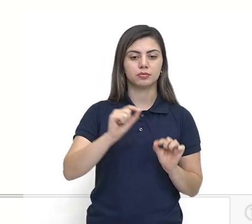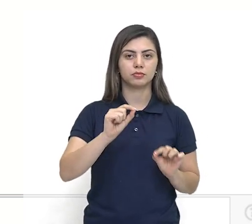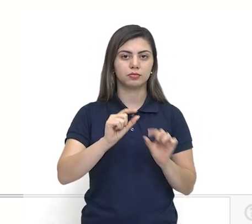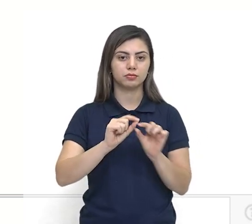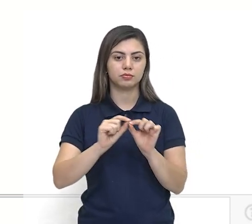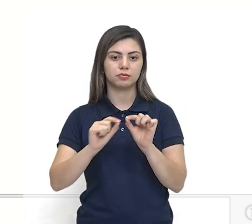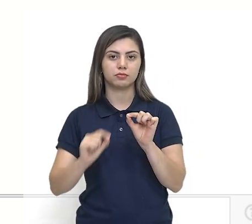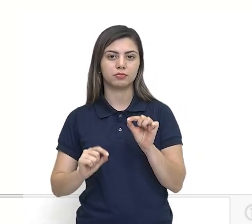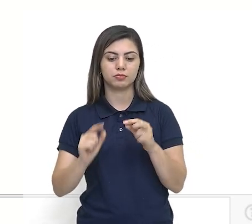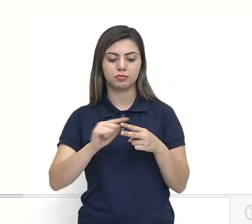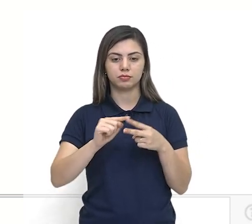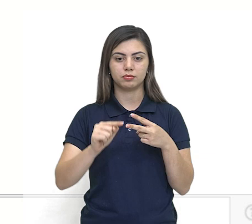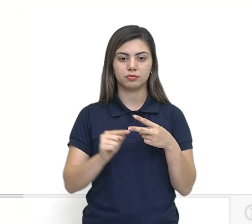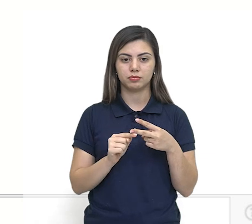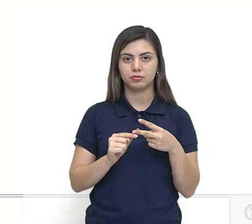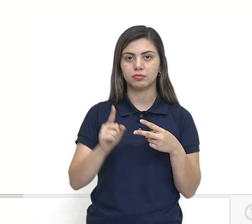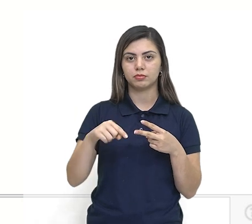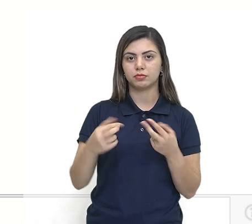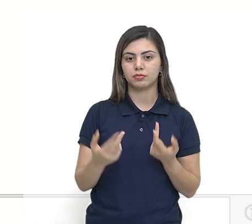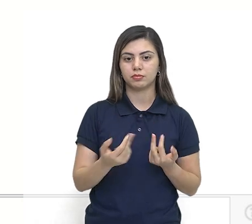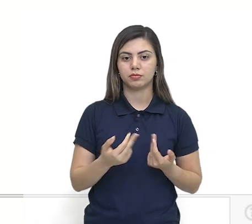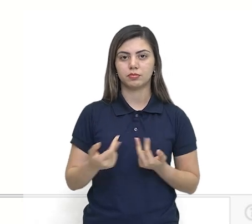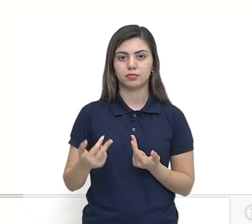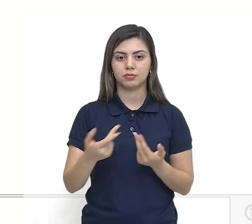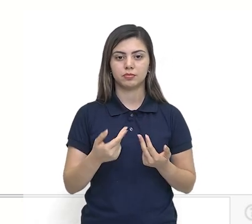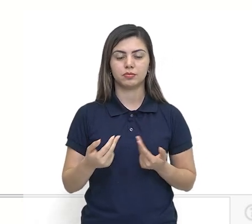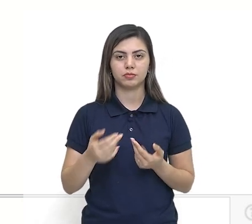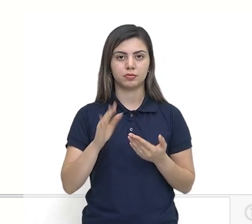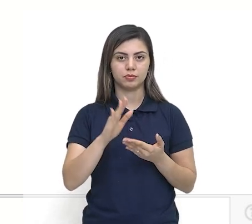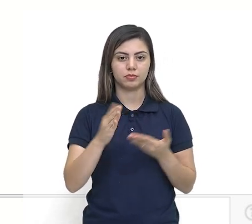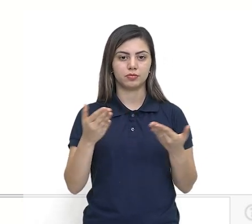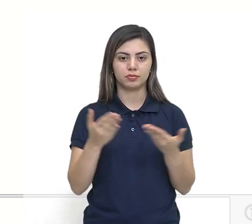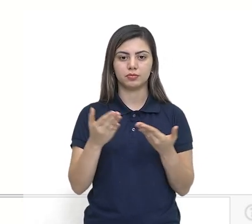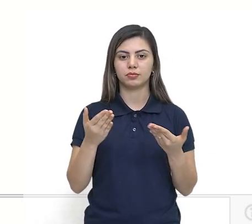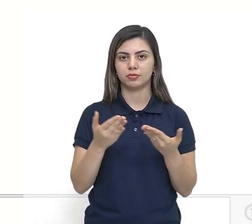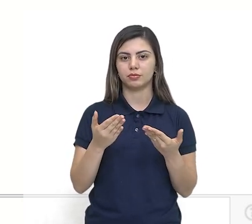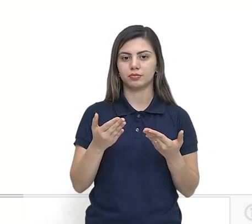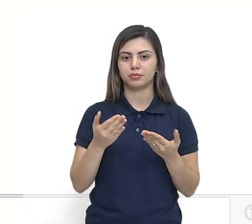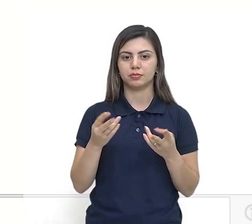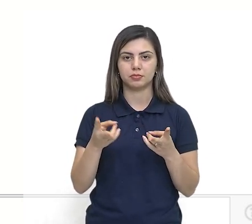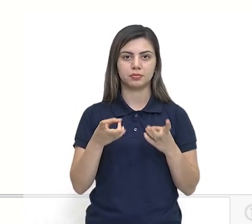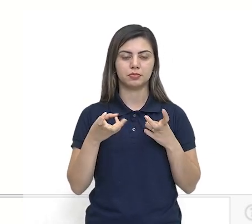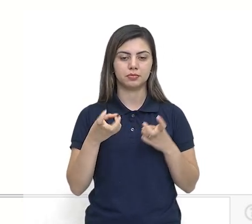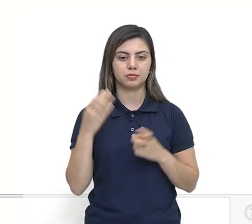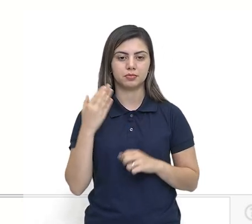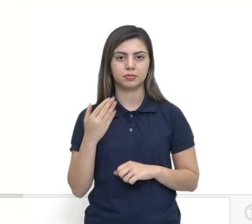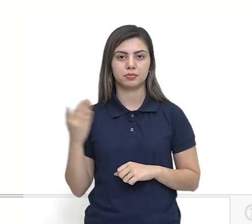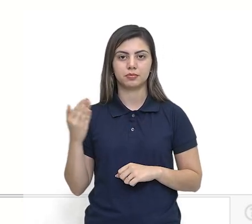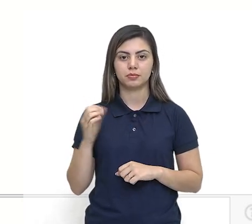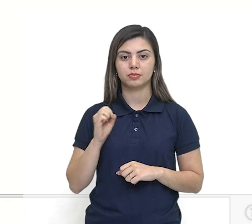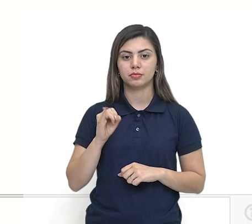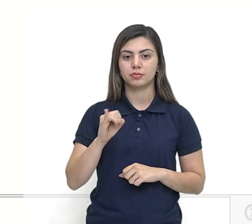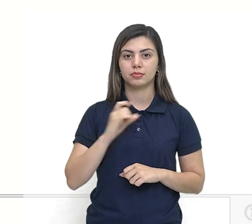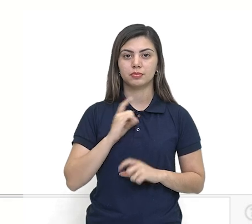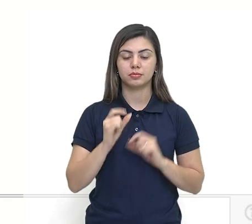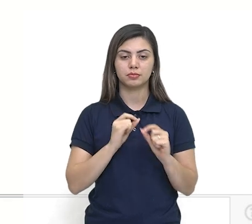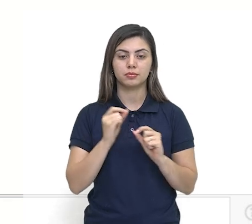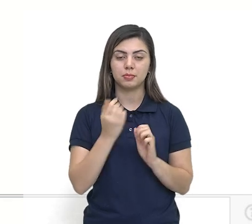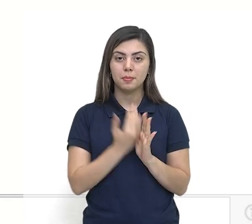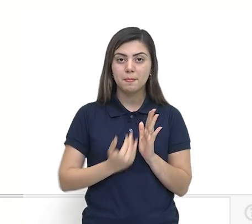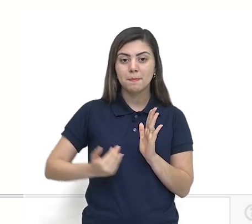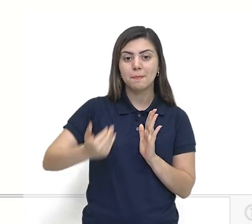são iguais. À medida que nós vamos aumentando, ó, o número de lados aqui, né? A